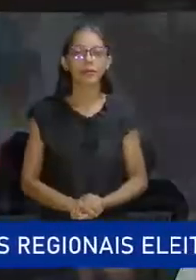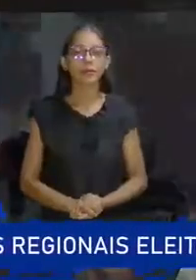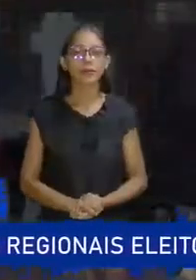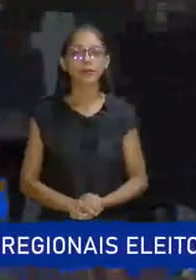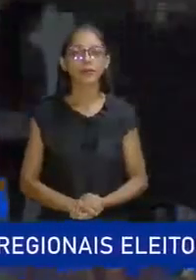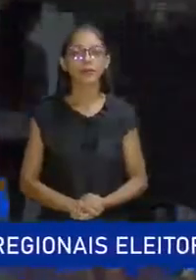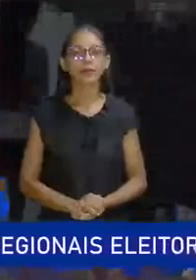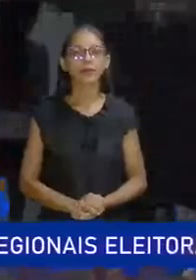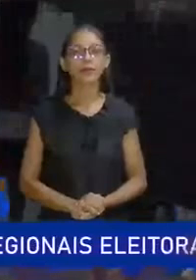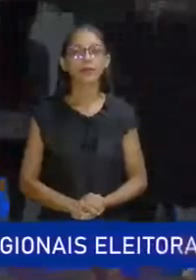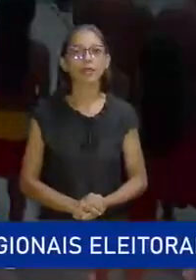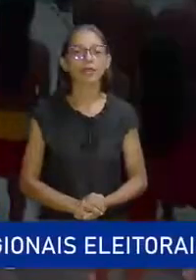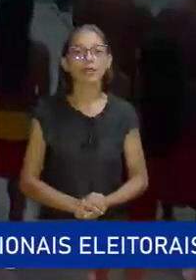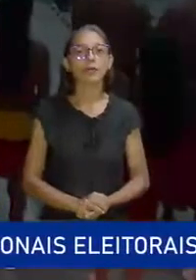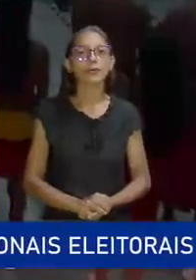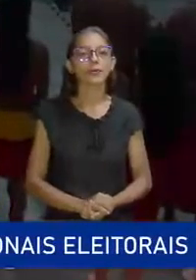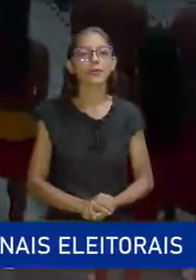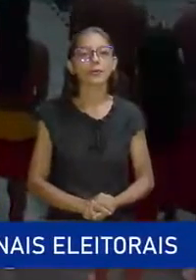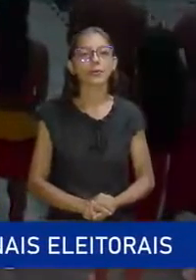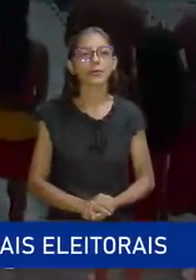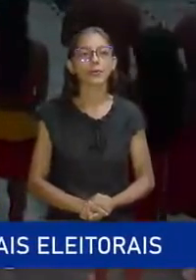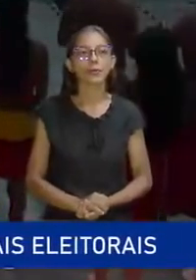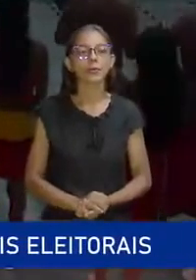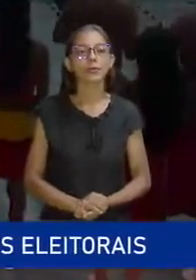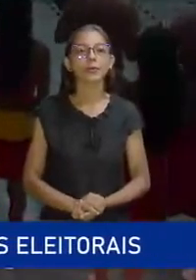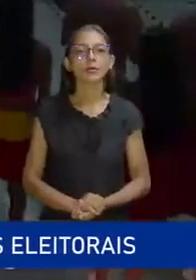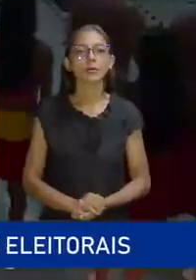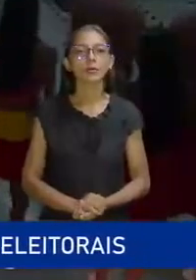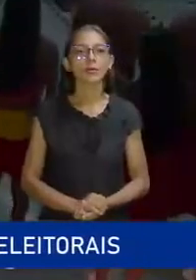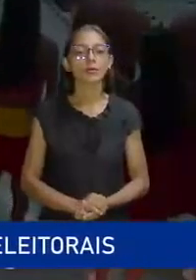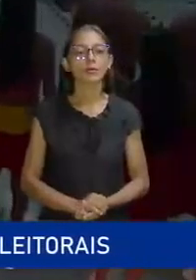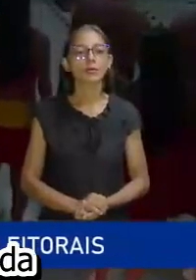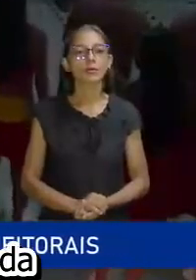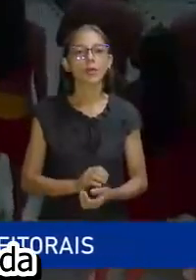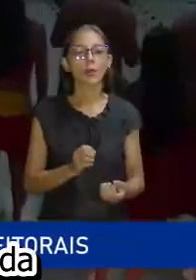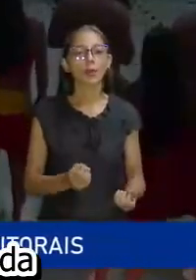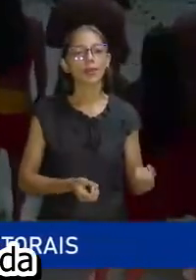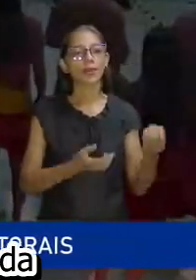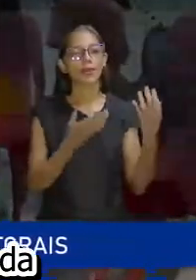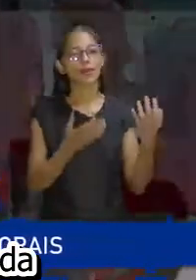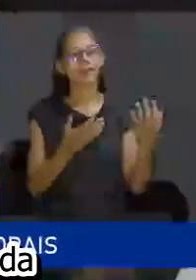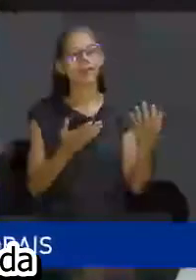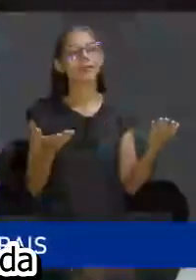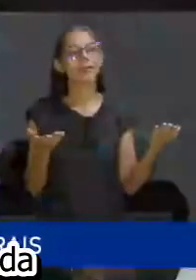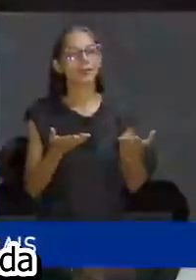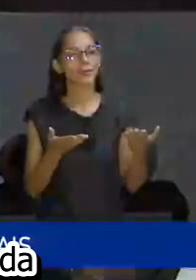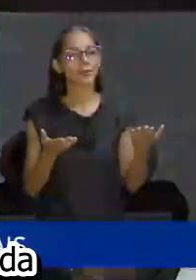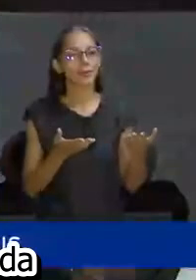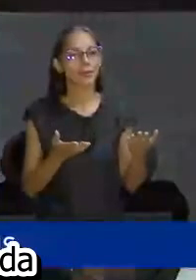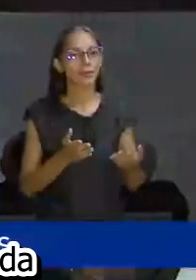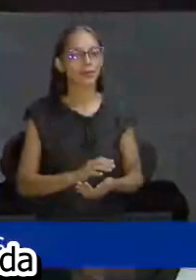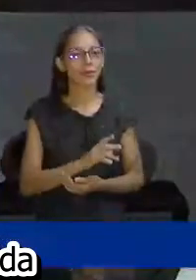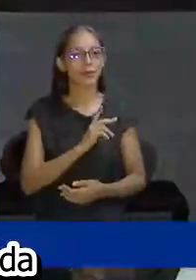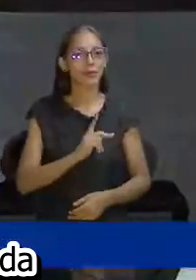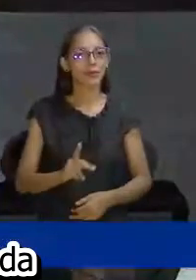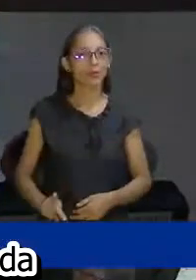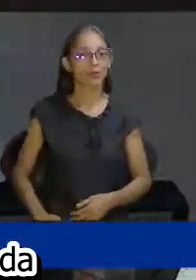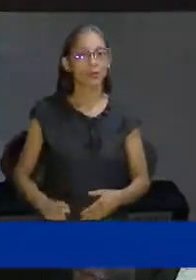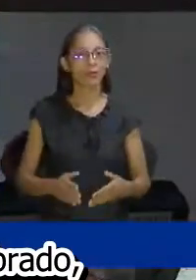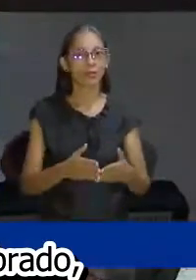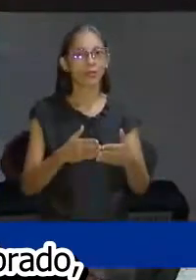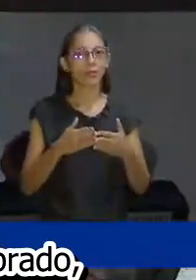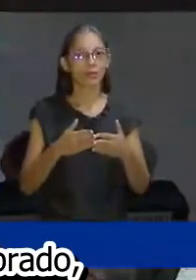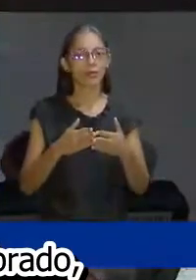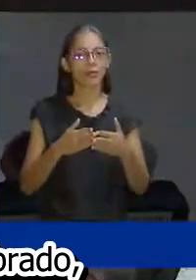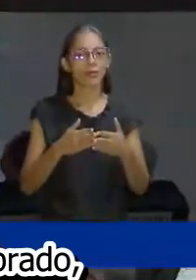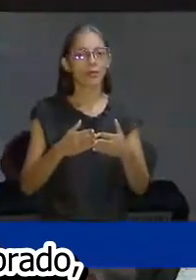Imagem ampla do plenário. E como forma também de homenageá-los nesta saída, a pedido do nosso presidente, a banda